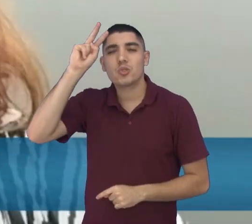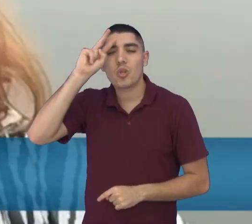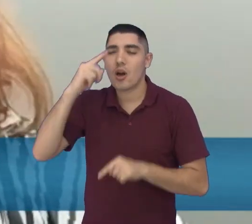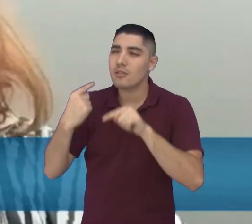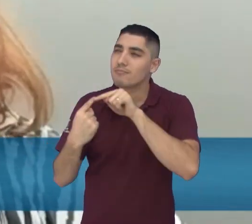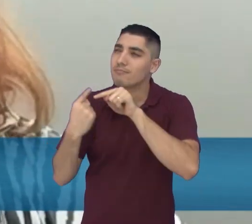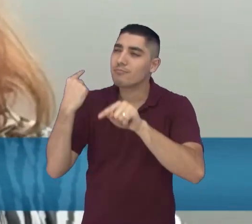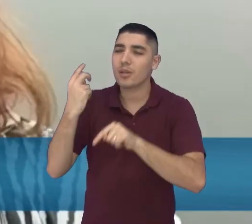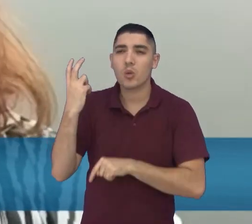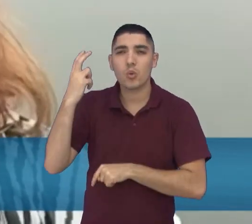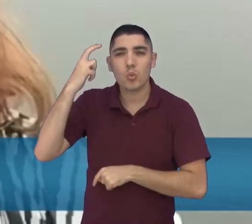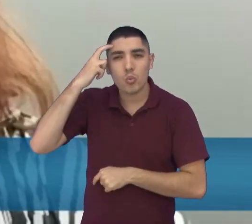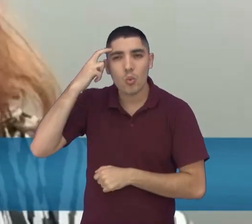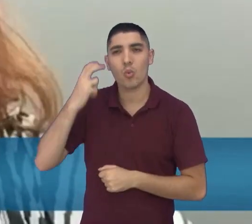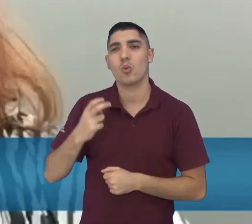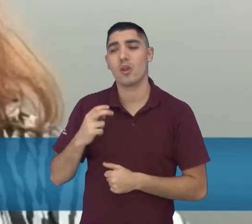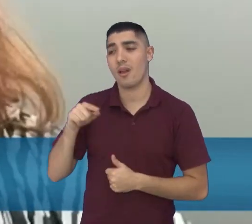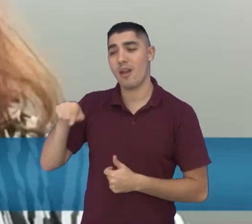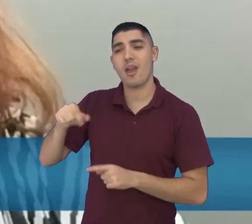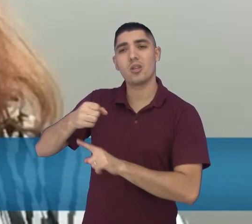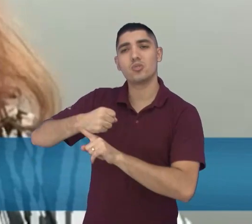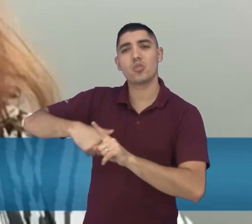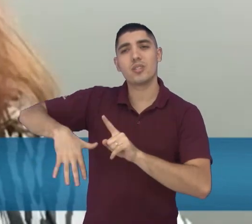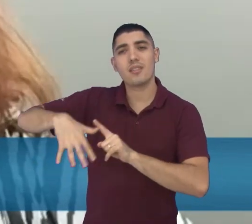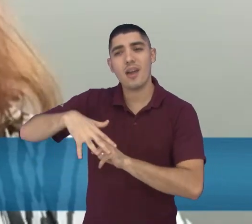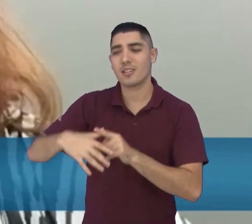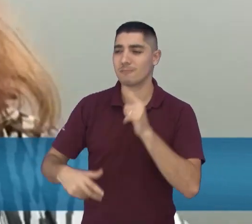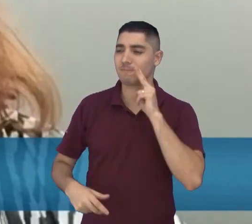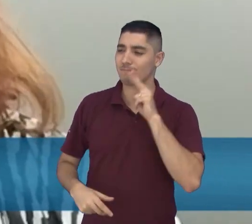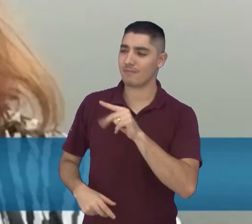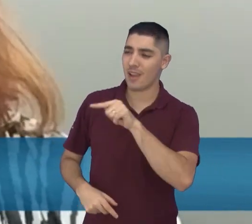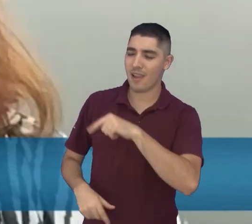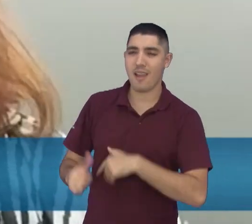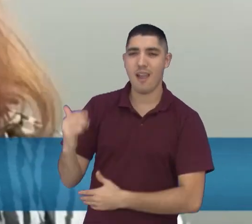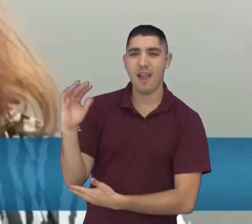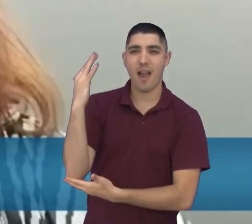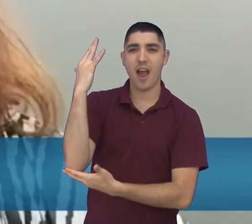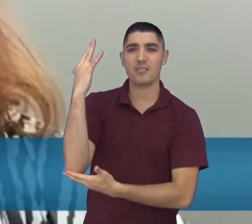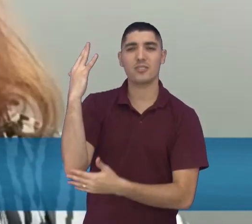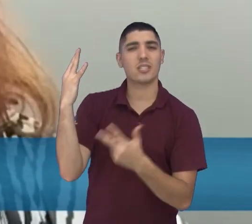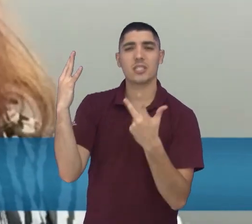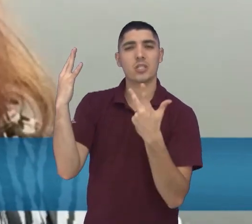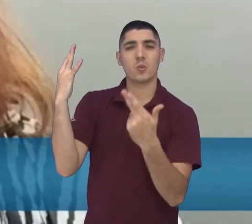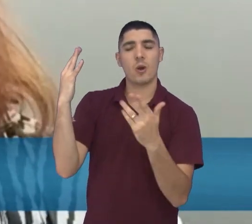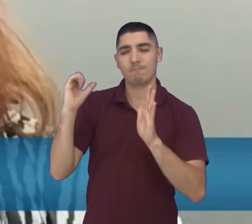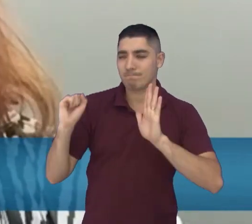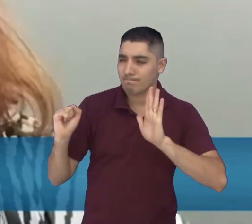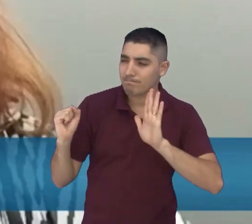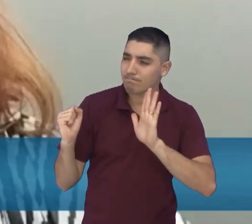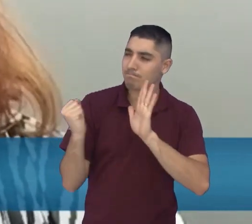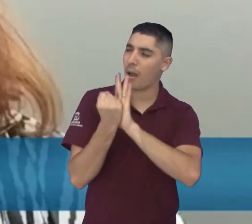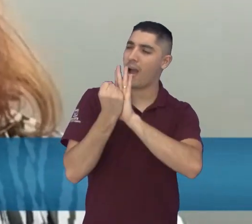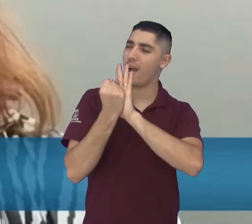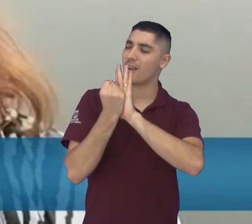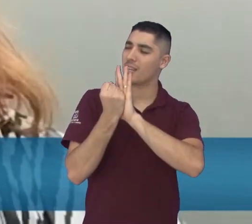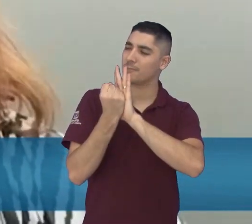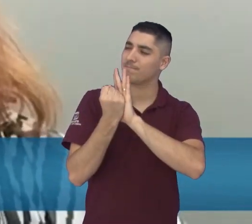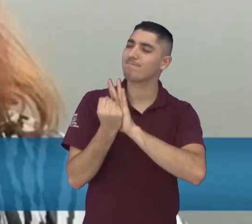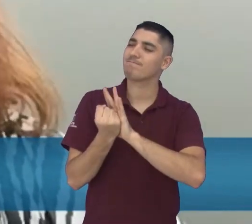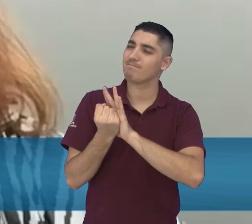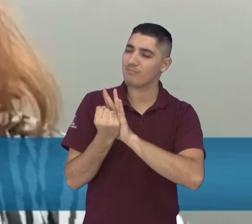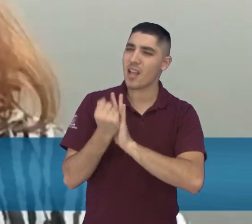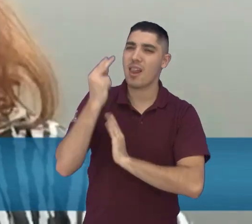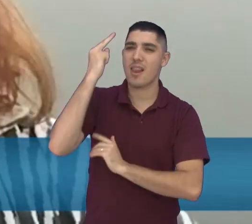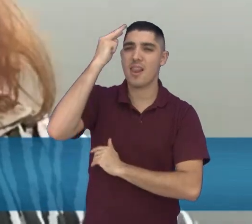a sociedade, como um emblema que marca a caracterização,